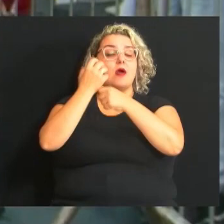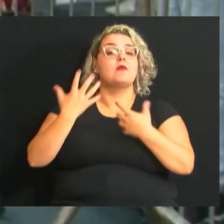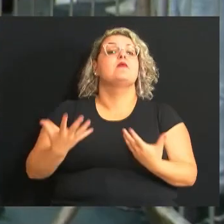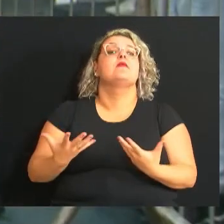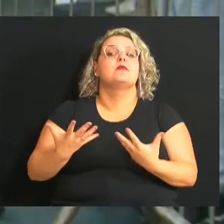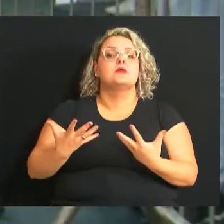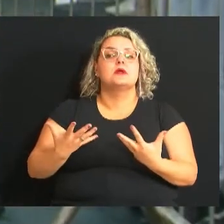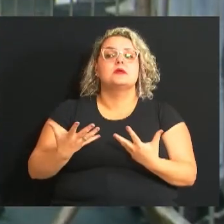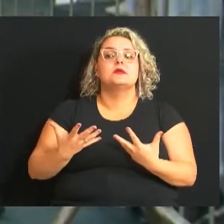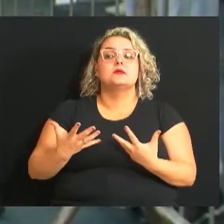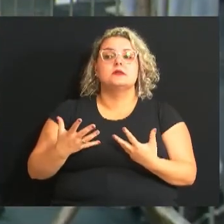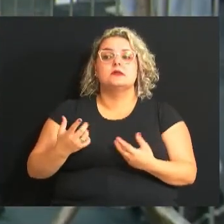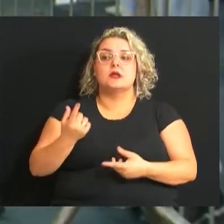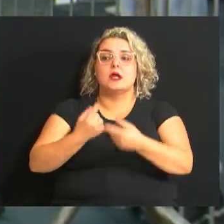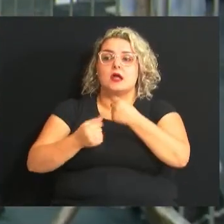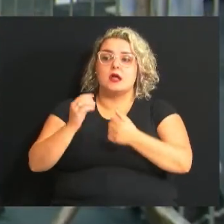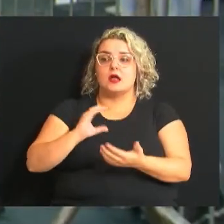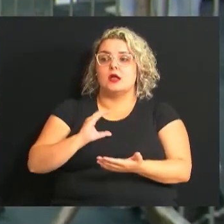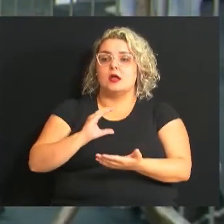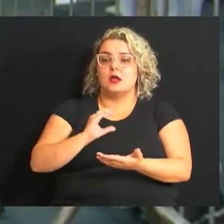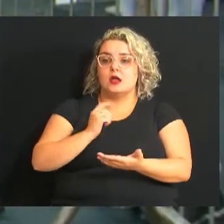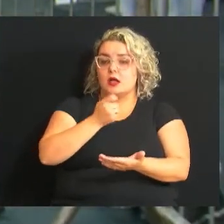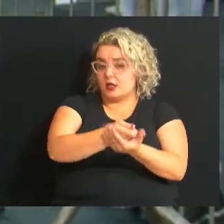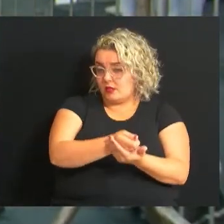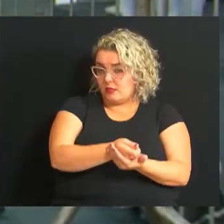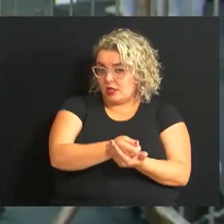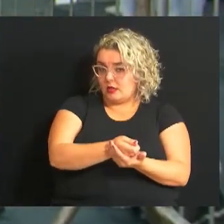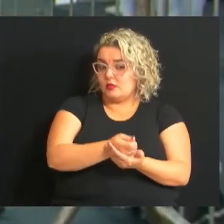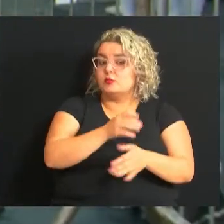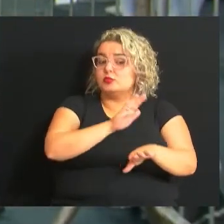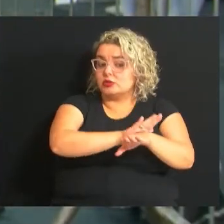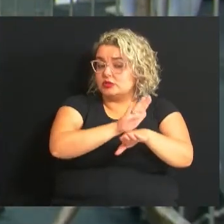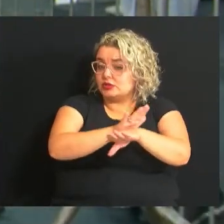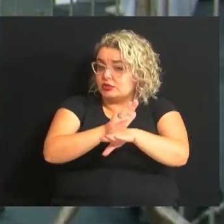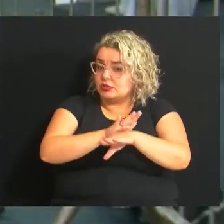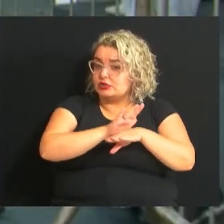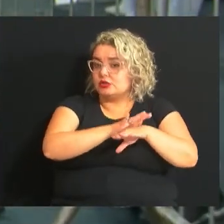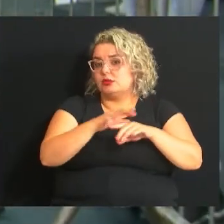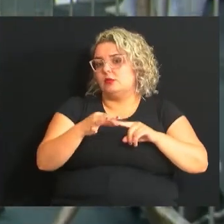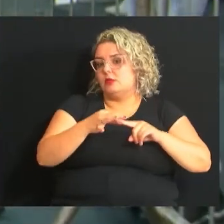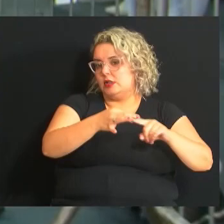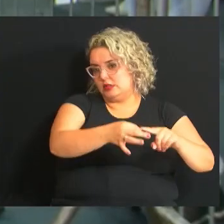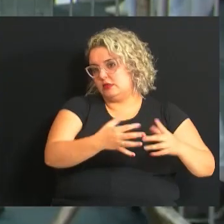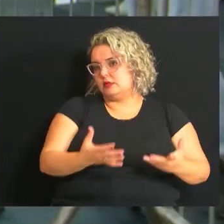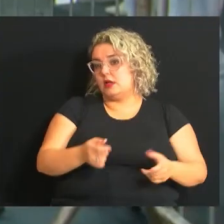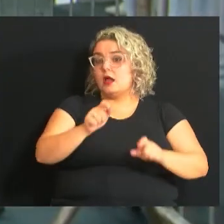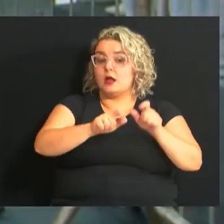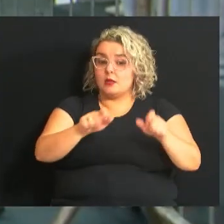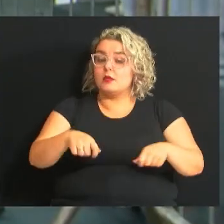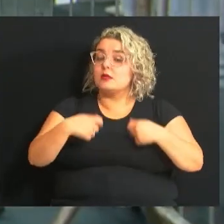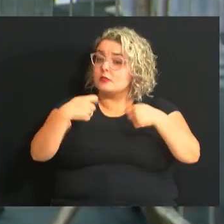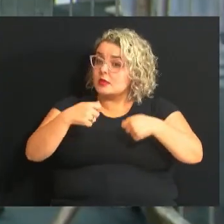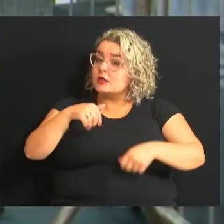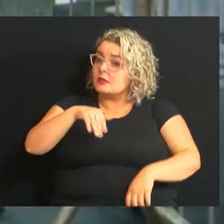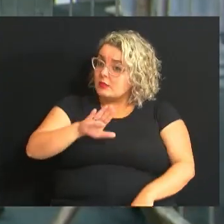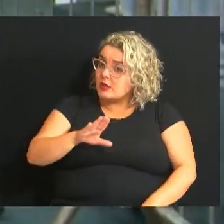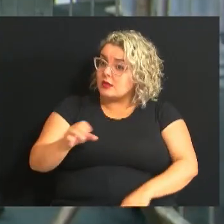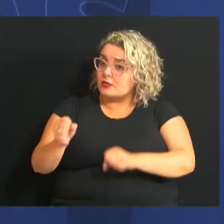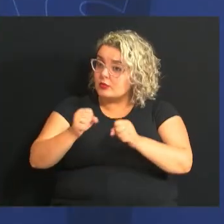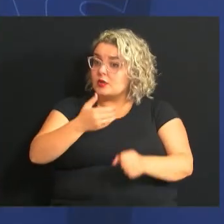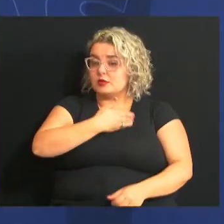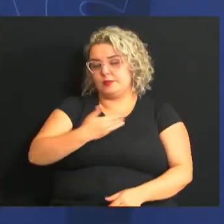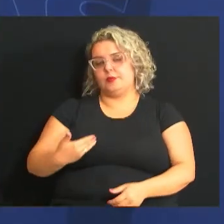essa emenda positiva que veio. Vamos ajudar muito, mas muito mesmo, aquelas pessoas que mais necessitam do poder público.